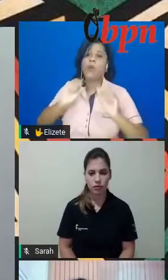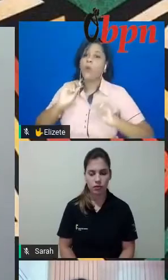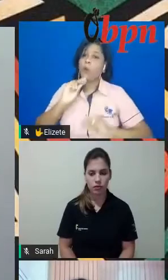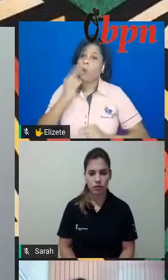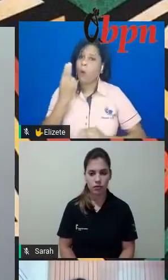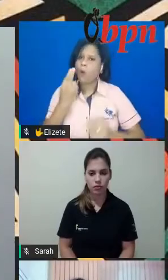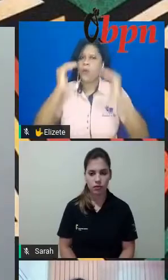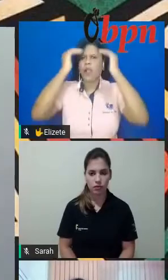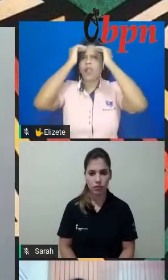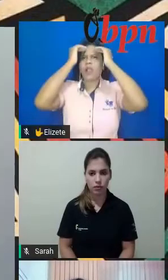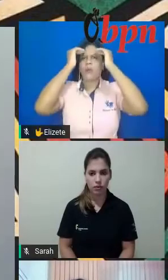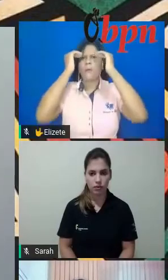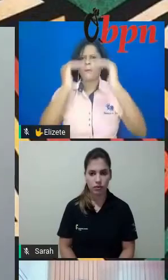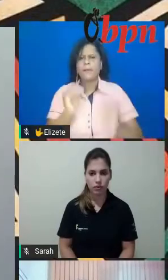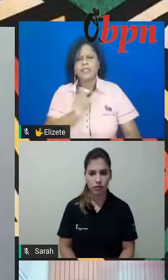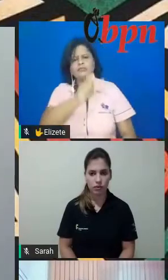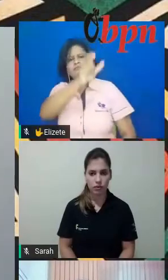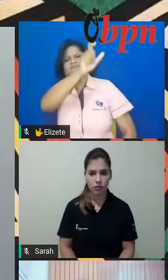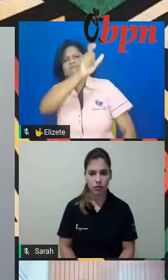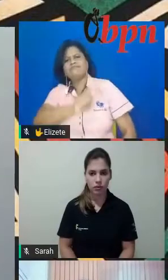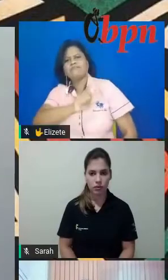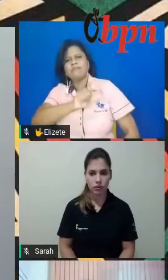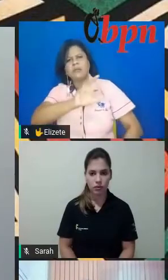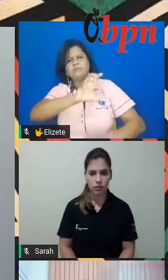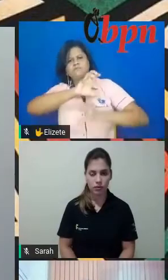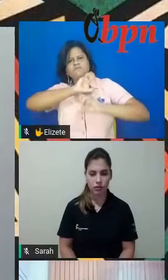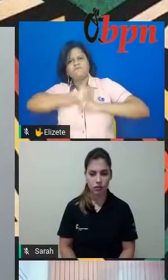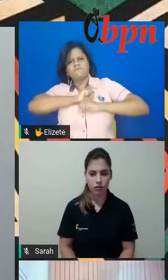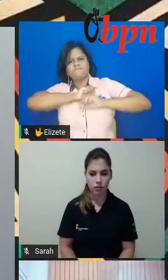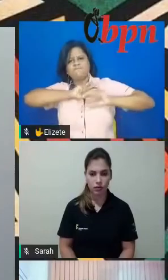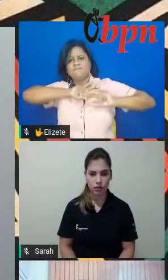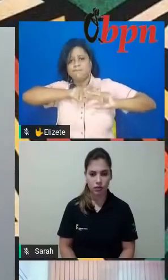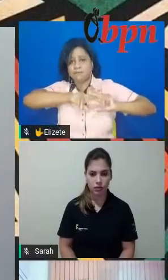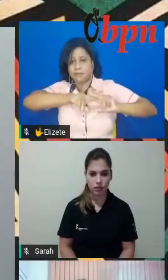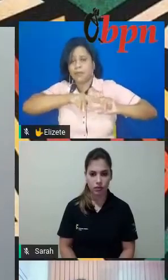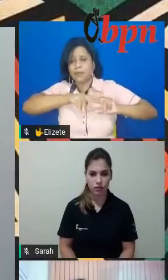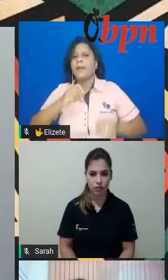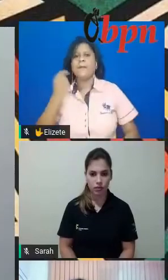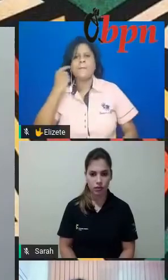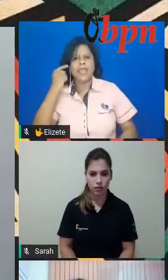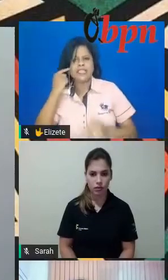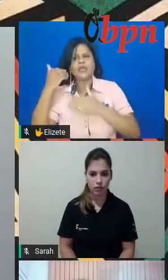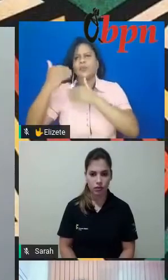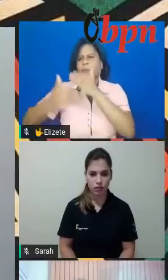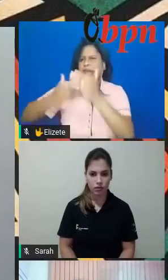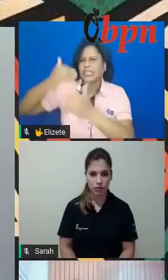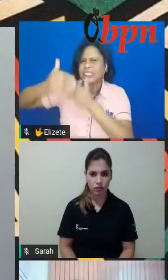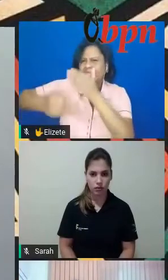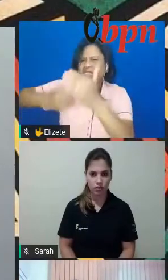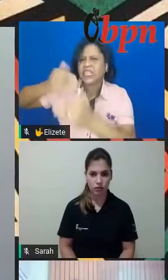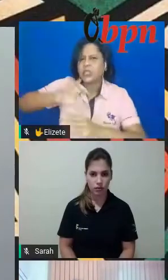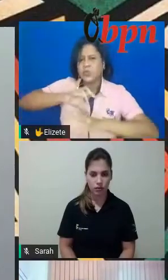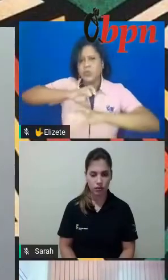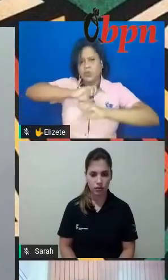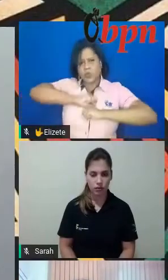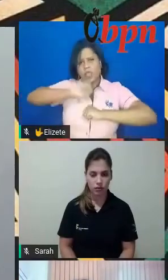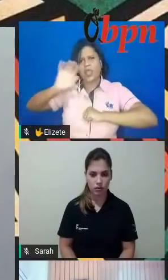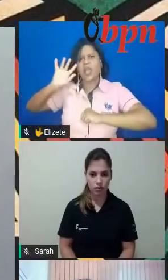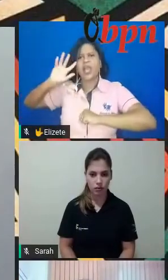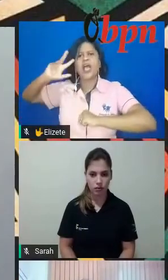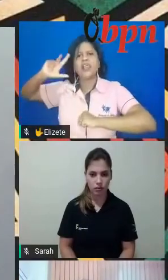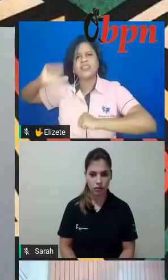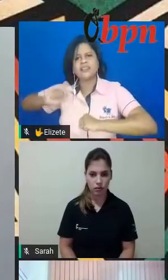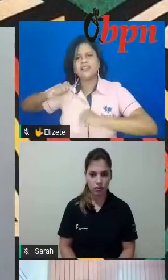do sujeito escravizado, eu estou pensando muito no processo de escravização dos africanos e seus